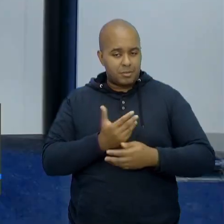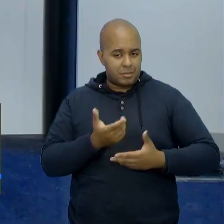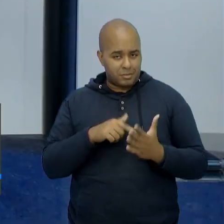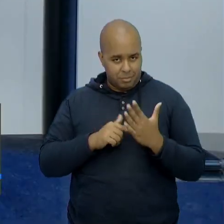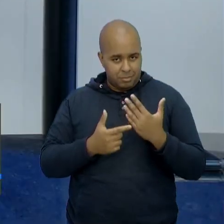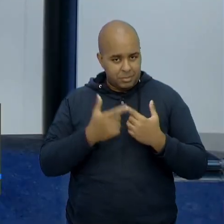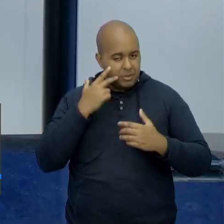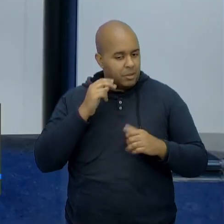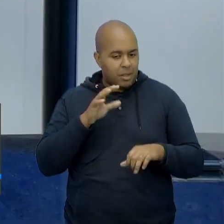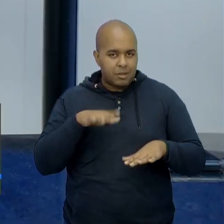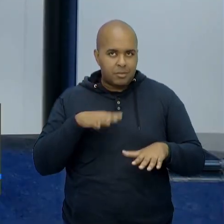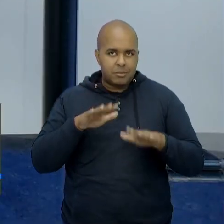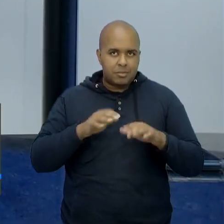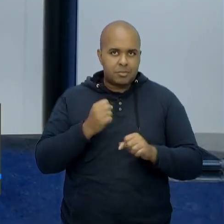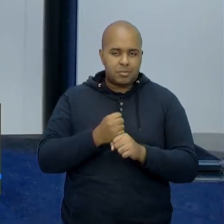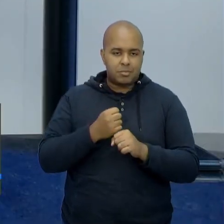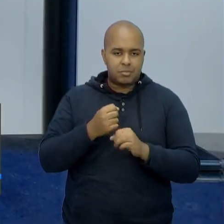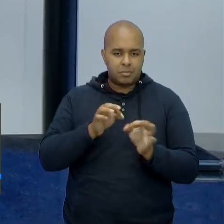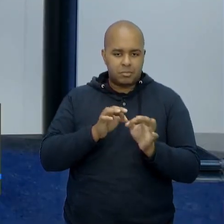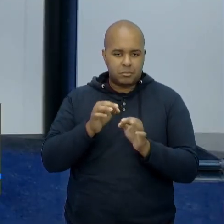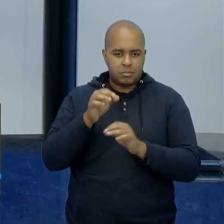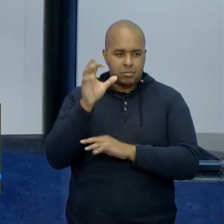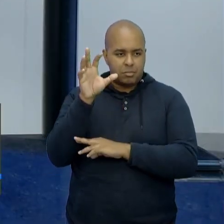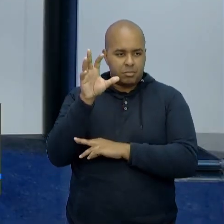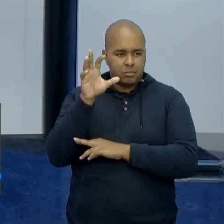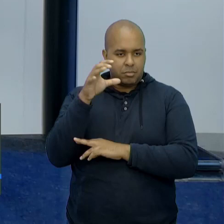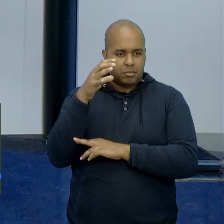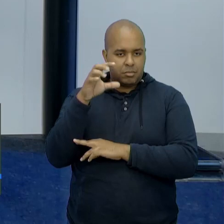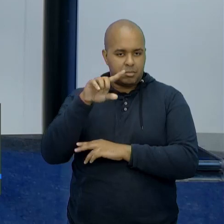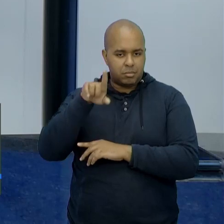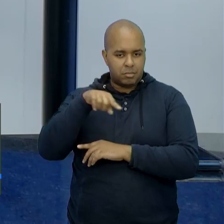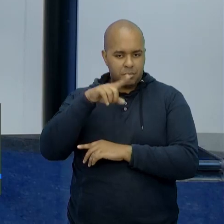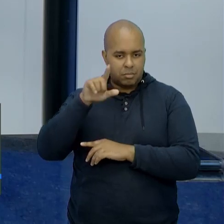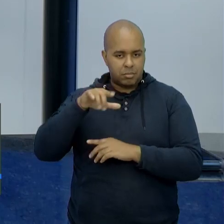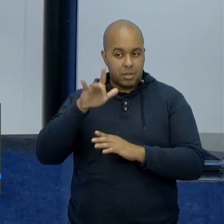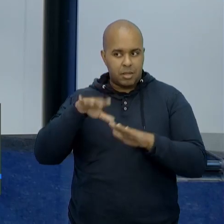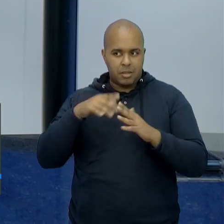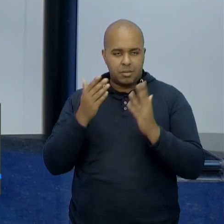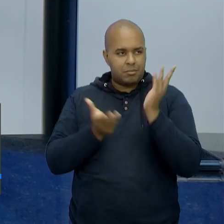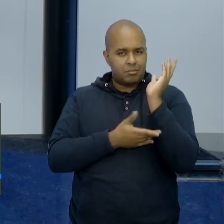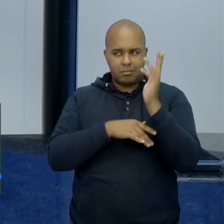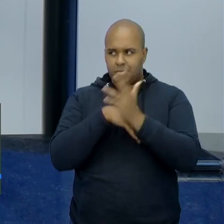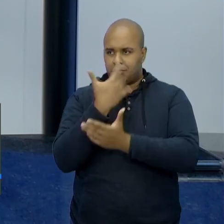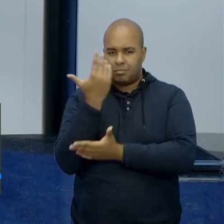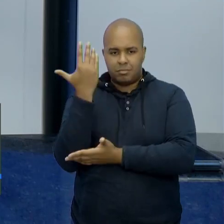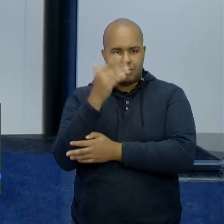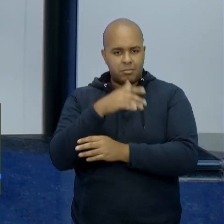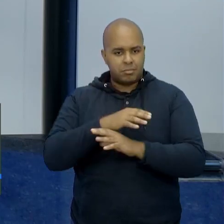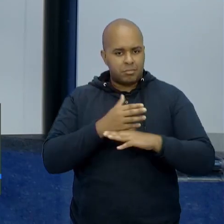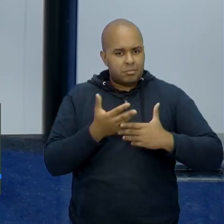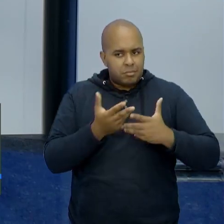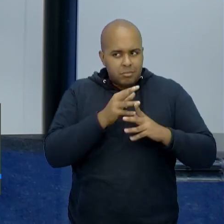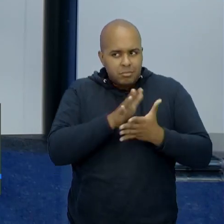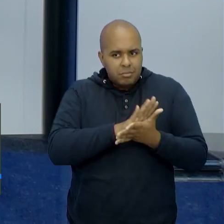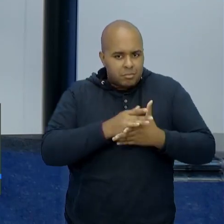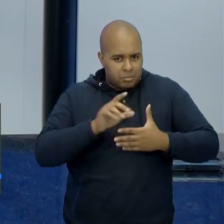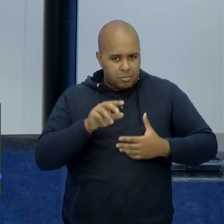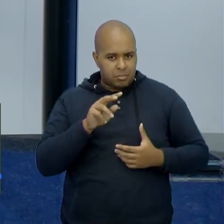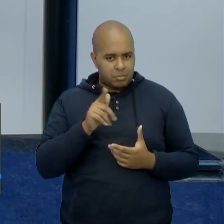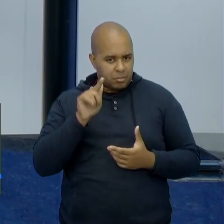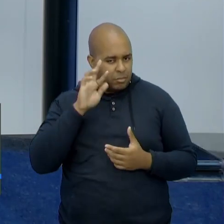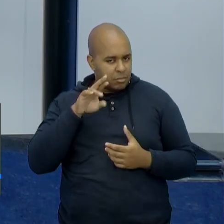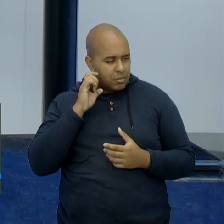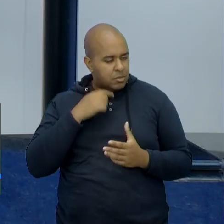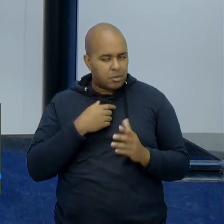vai construir uma planta eólica, só que ele vai acabar com o meio ambiente daquela área. Isso é um greenwashing, ele